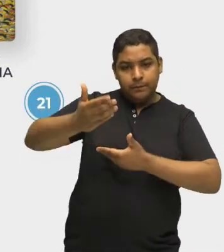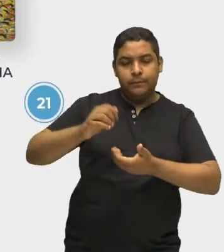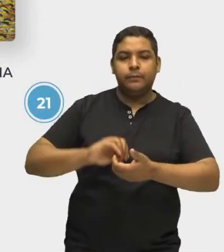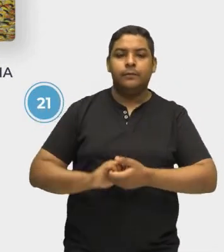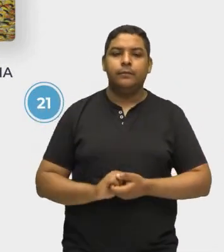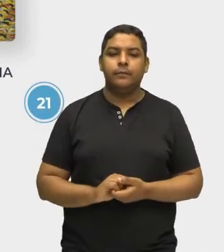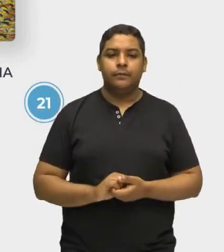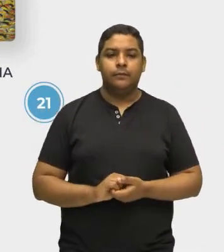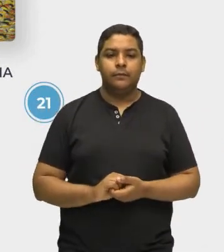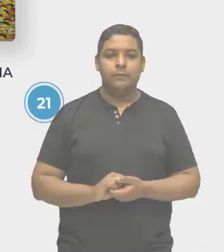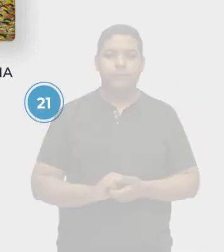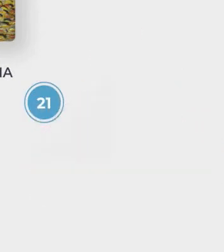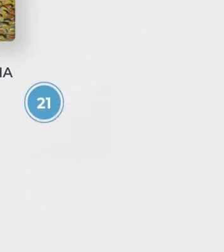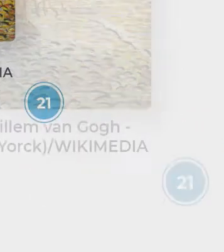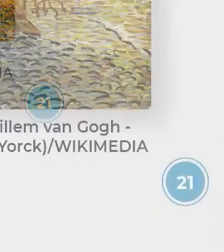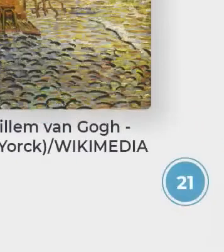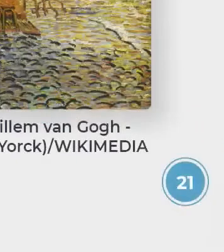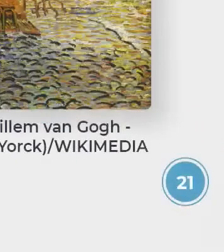interatividade.